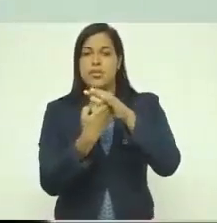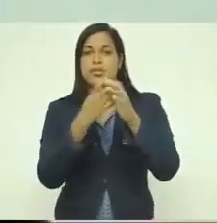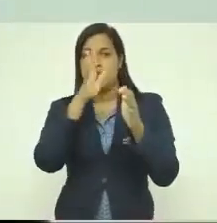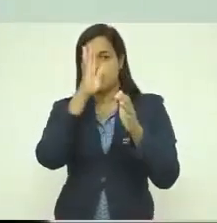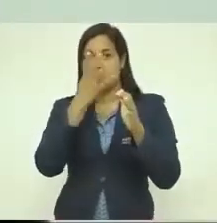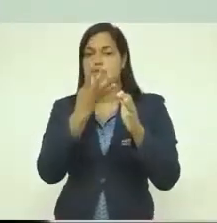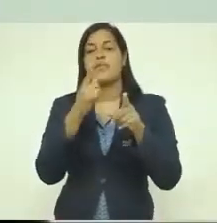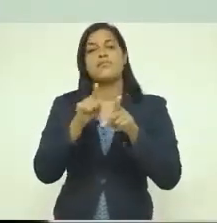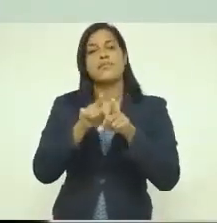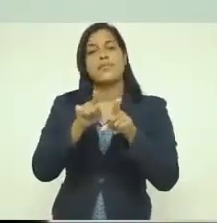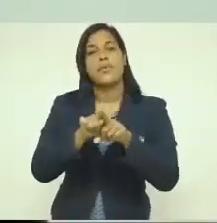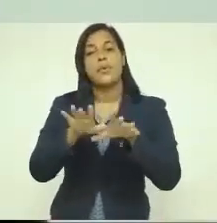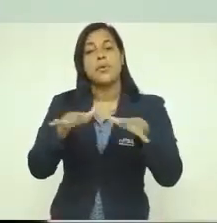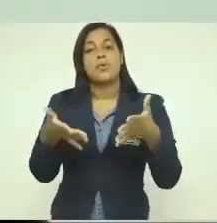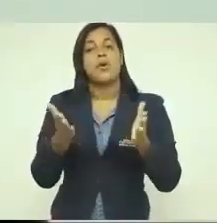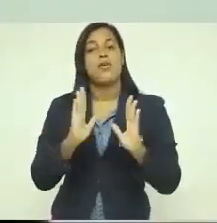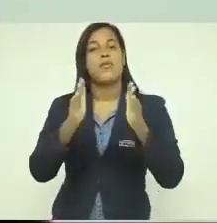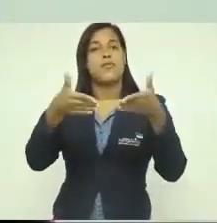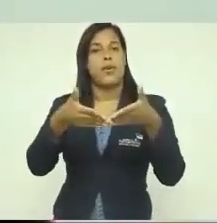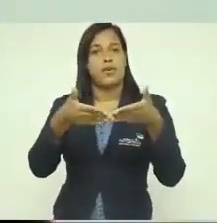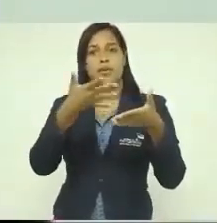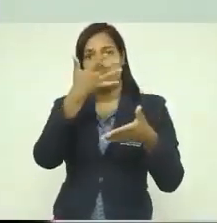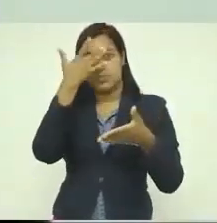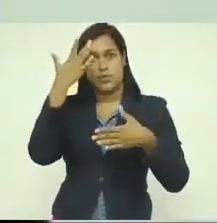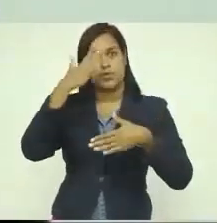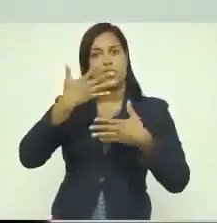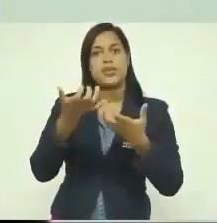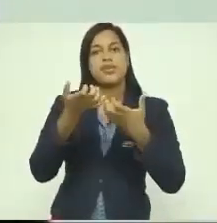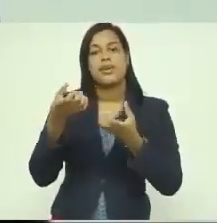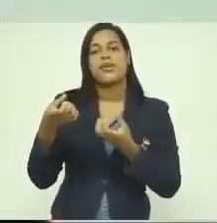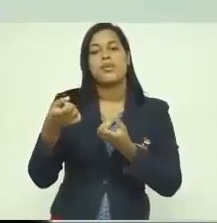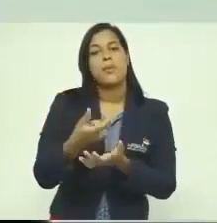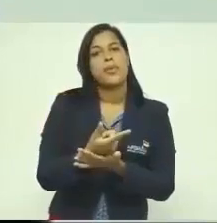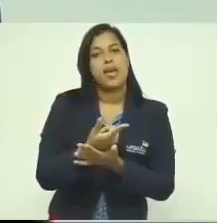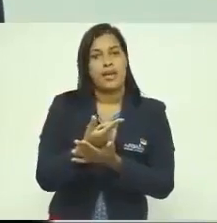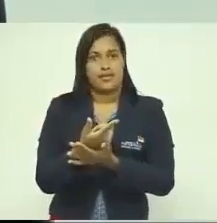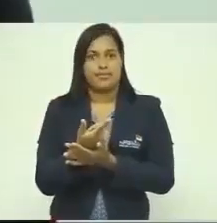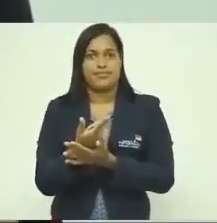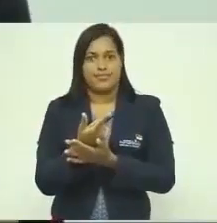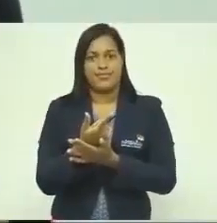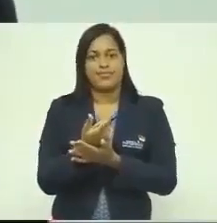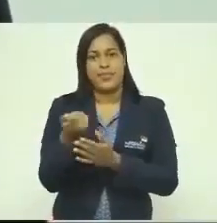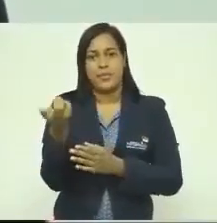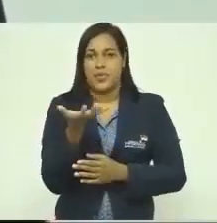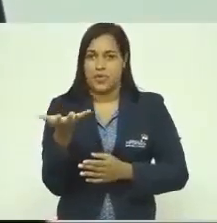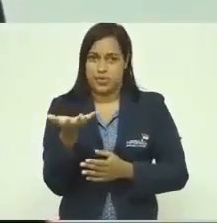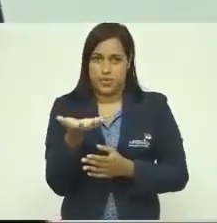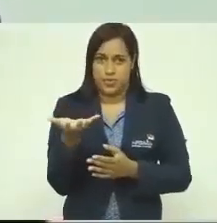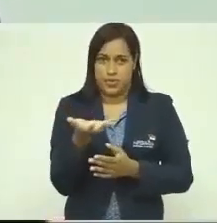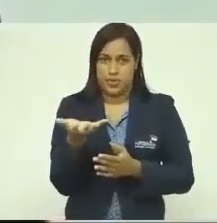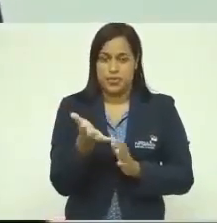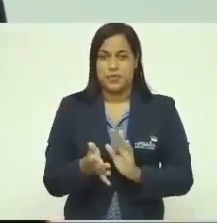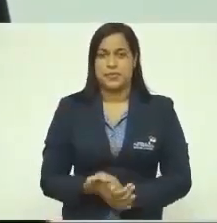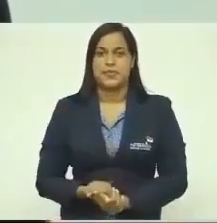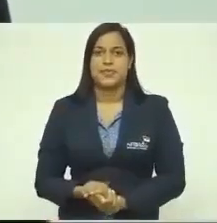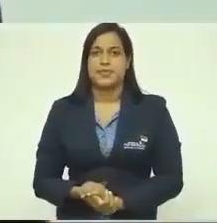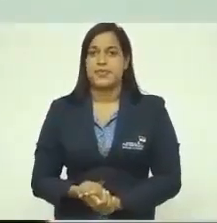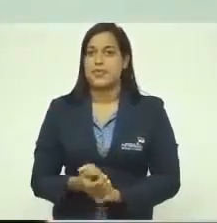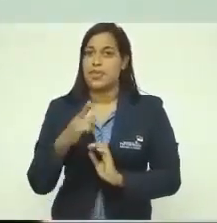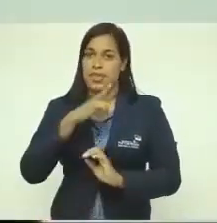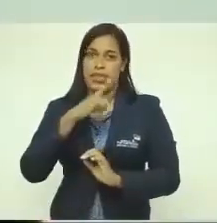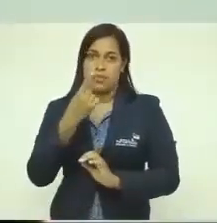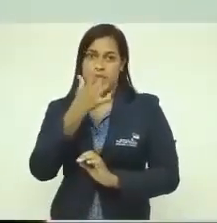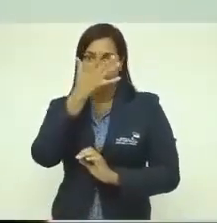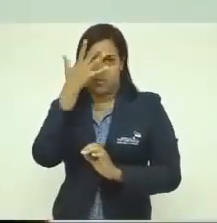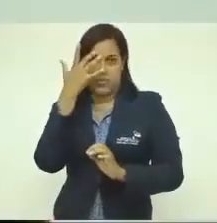empresas definem para quem produzir. O que produzir? Por exemplo, eu sou uma pessoa que